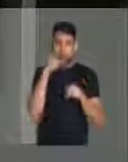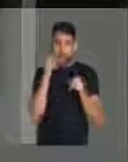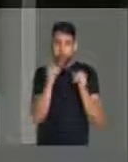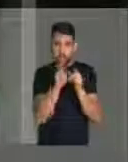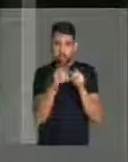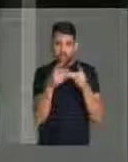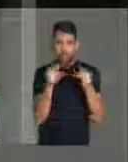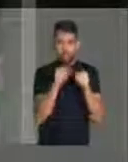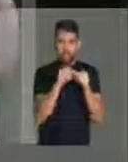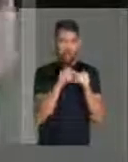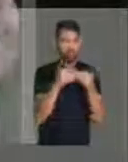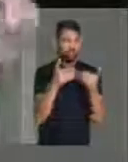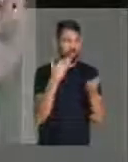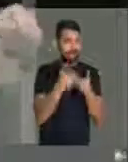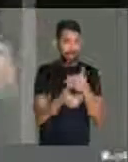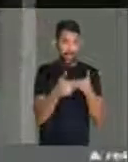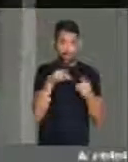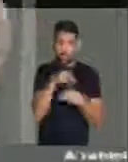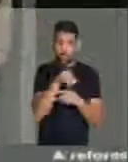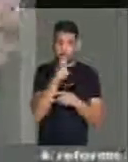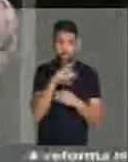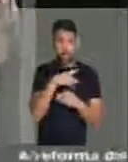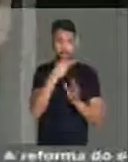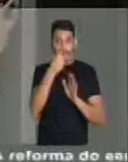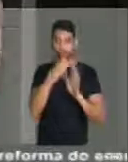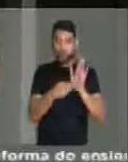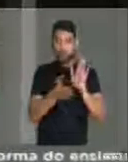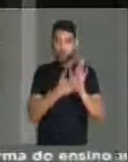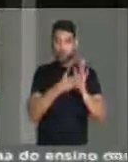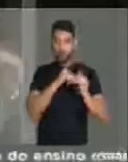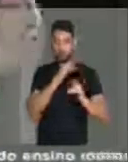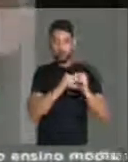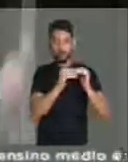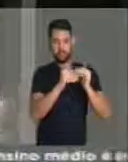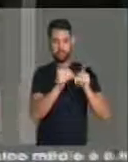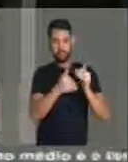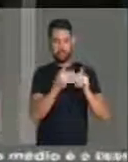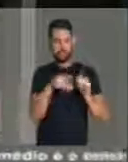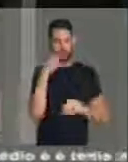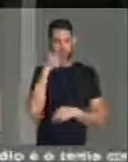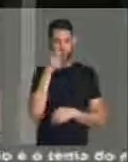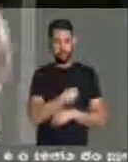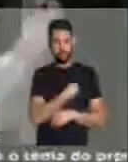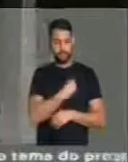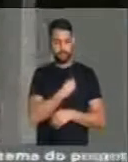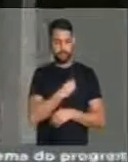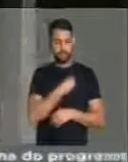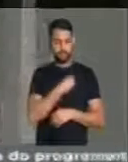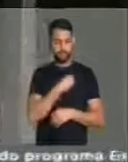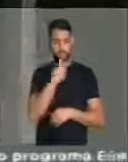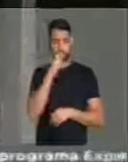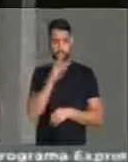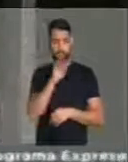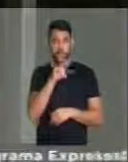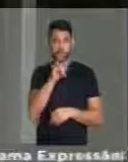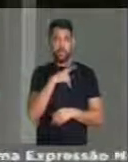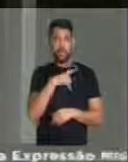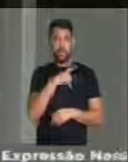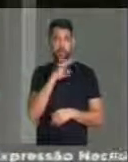é decadência do mínimo de projeto de desenvolvimento político. É o toma lá da cá, é